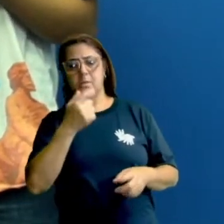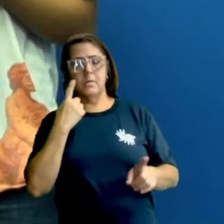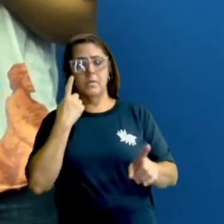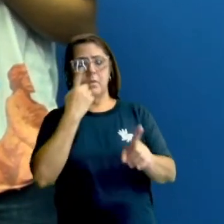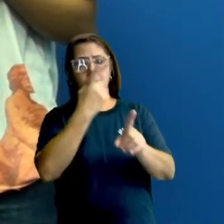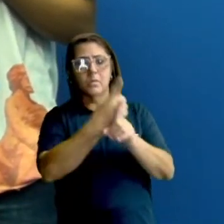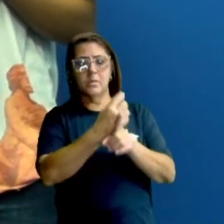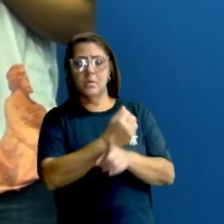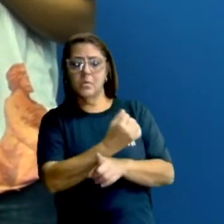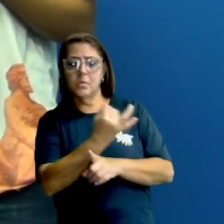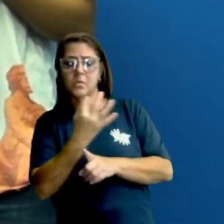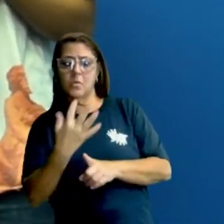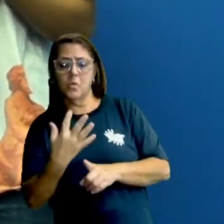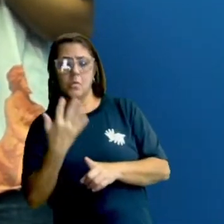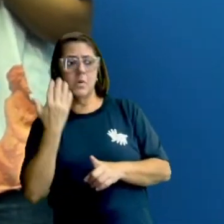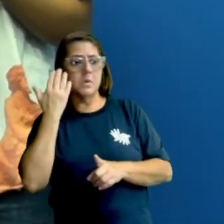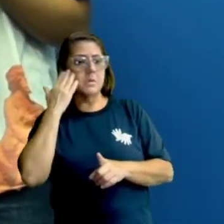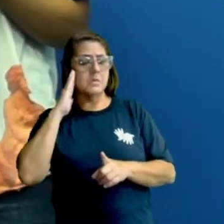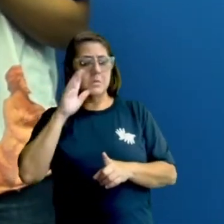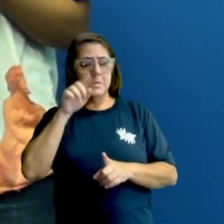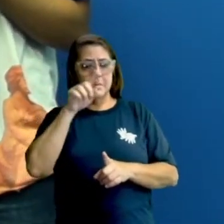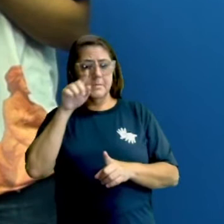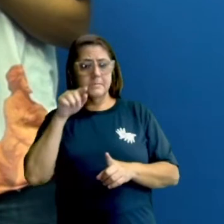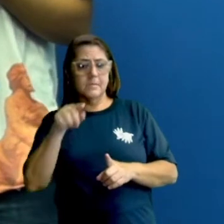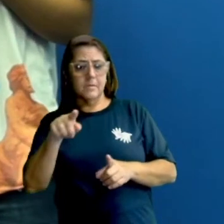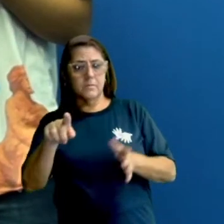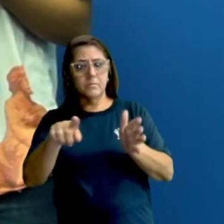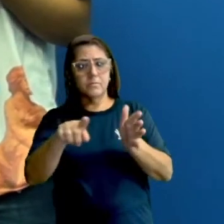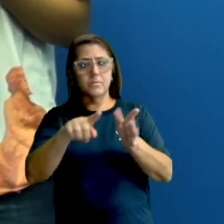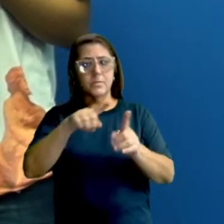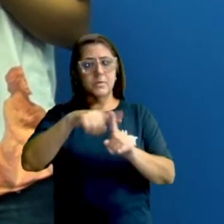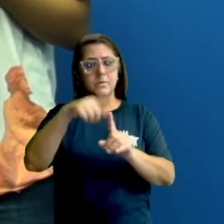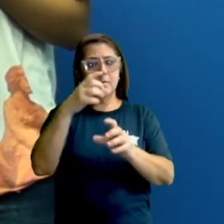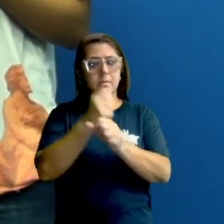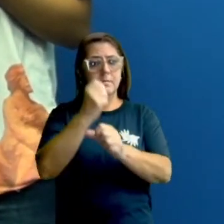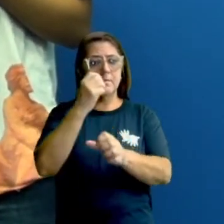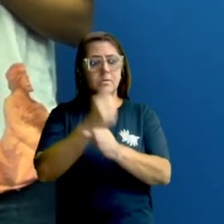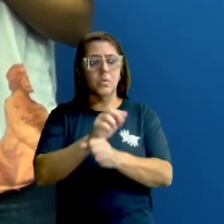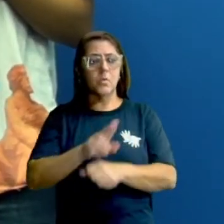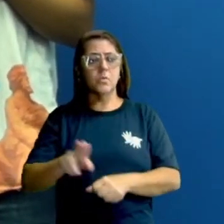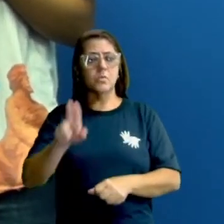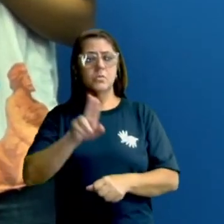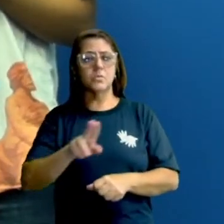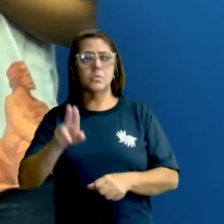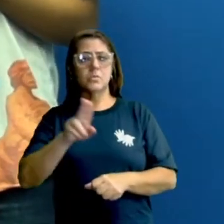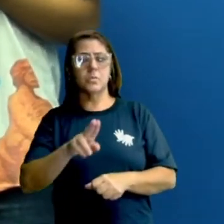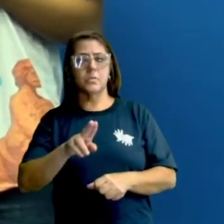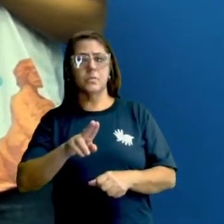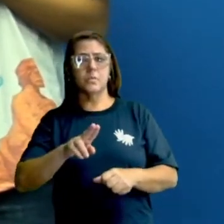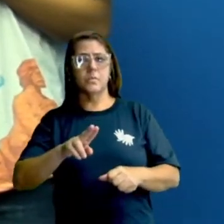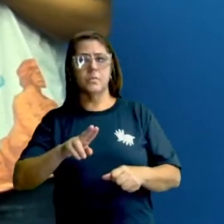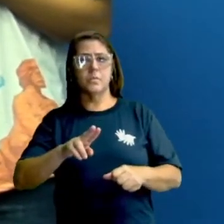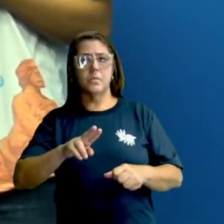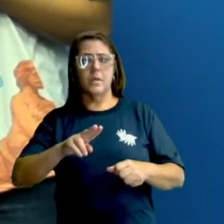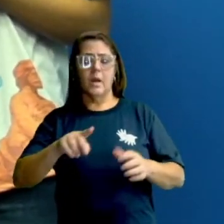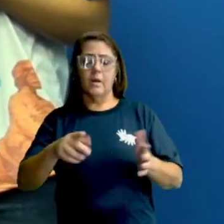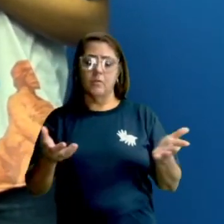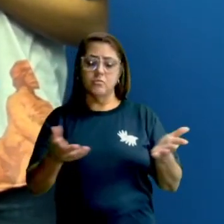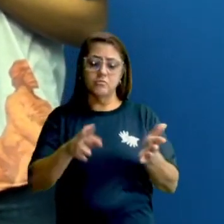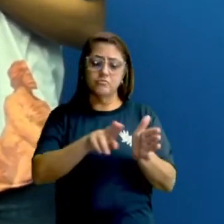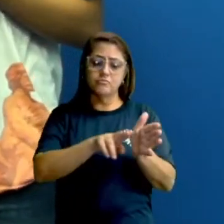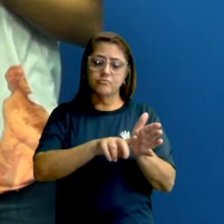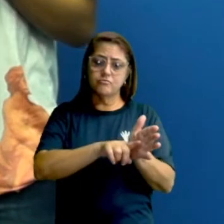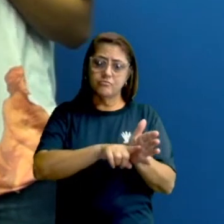achar o número desconhecido da adição, eu utilizei a operação de